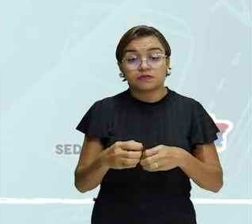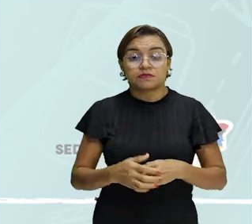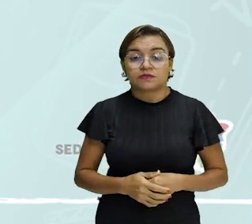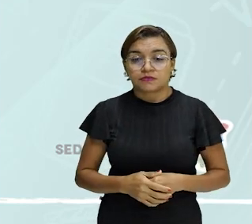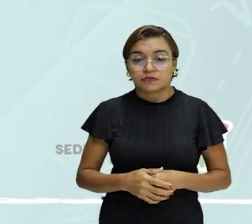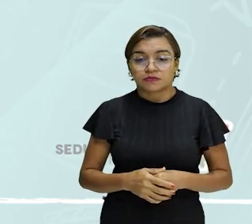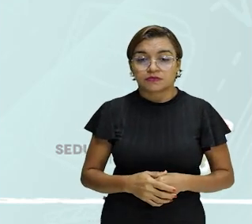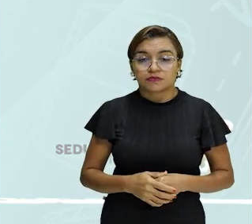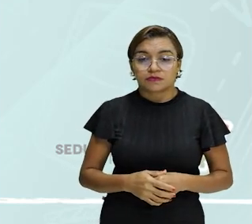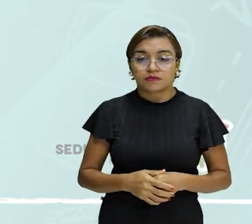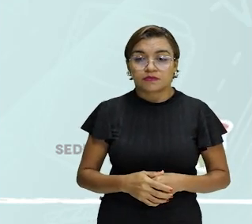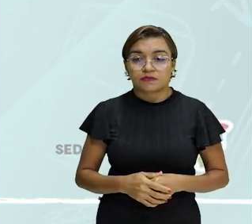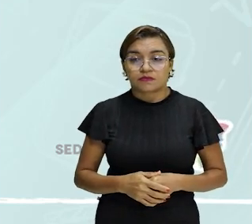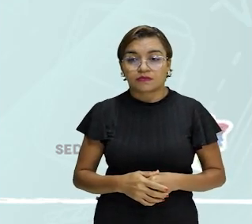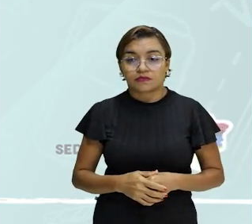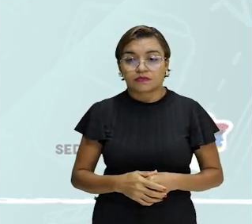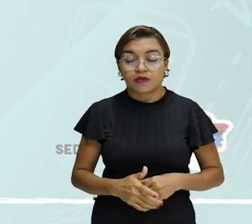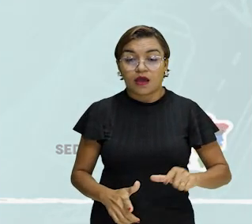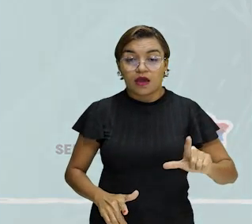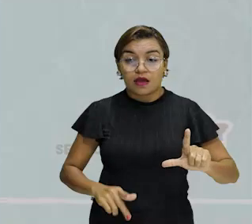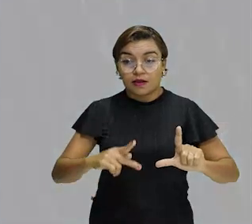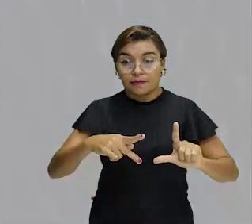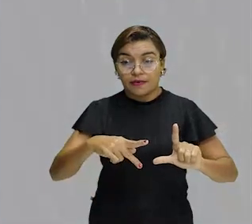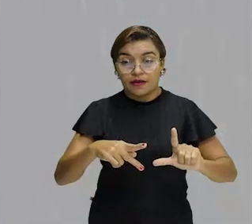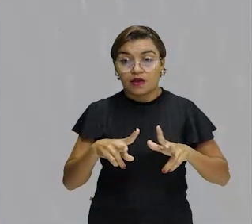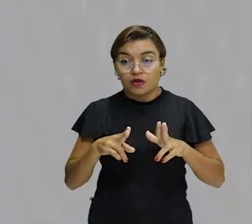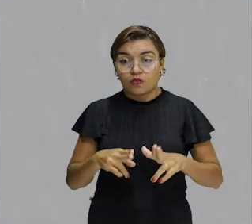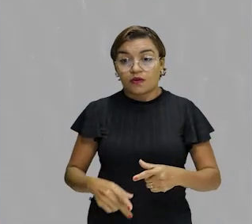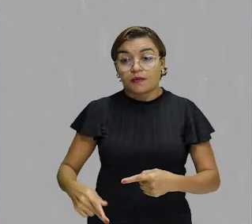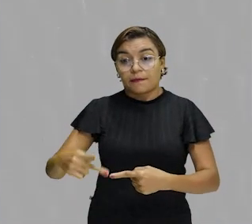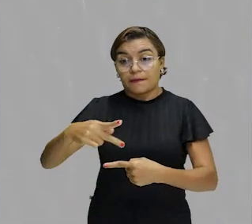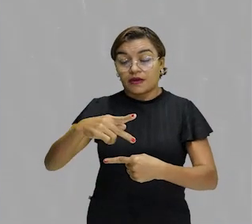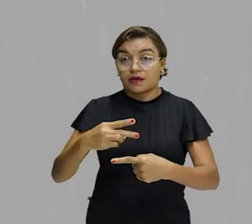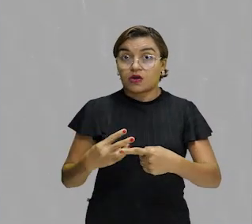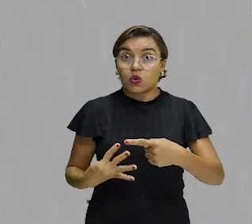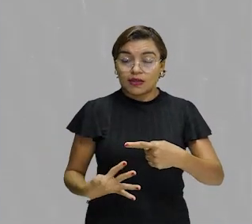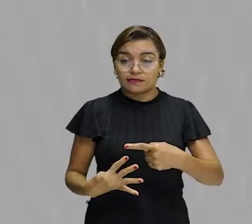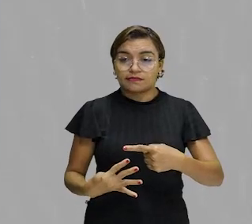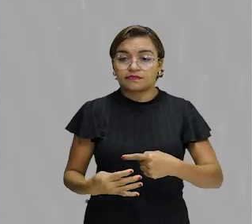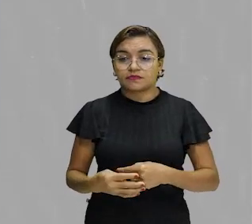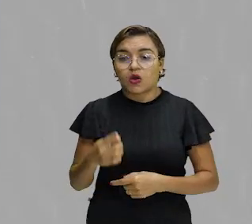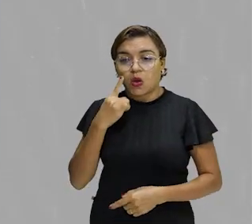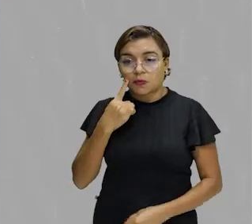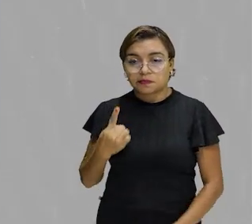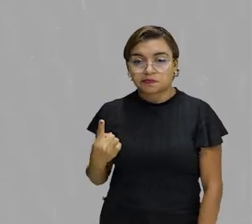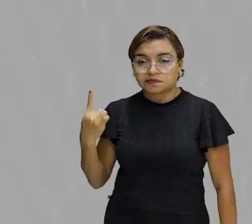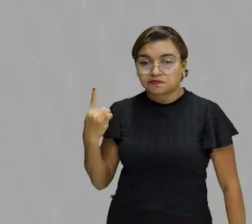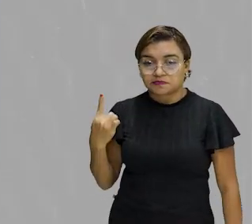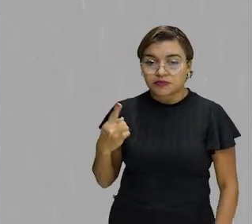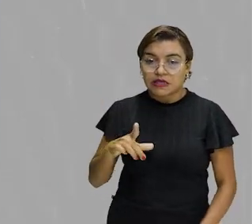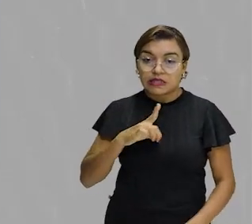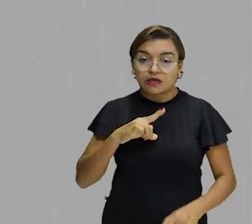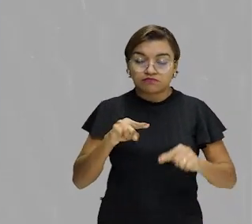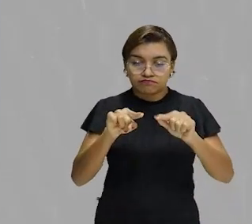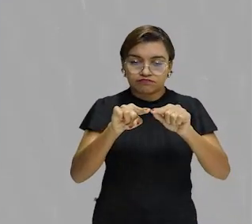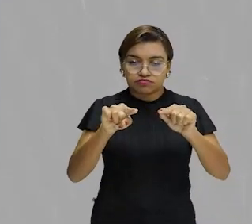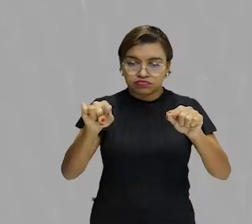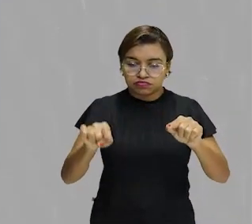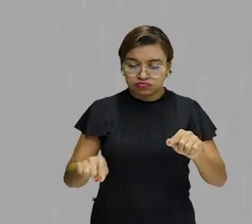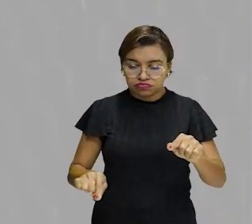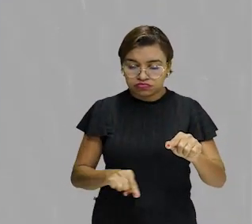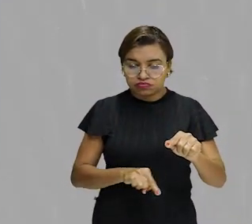seja, em exercícios onde nós tínhamos as equações exponenciais, eles foram resolvidos através do logaritmo. Então,